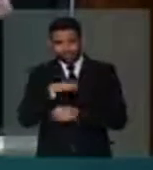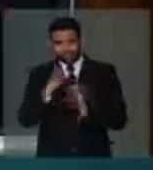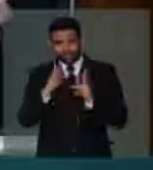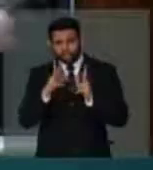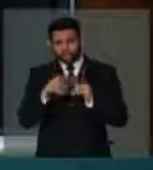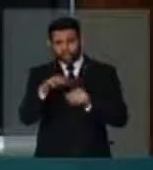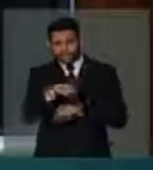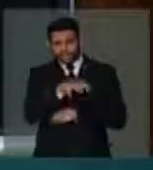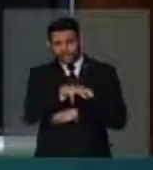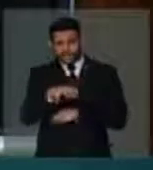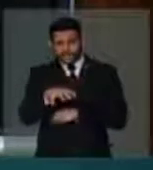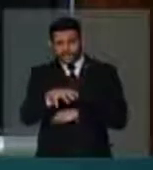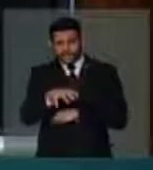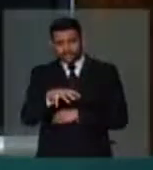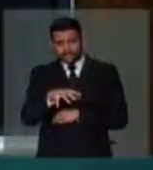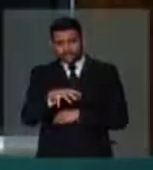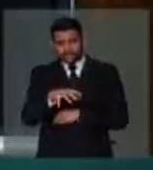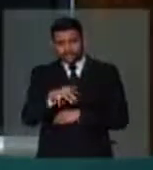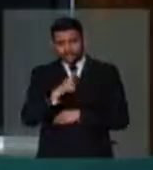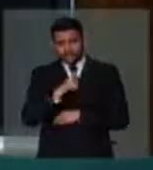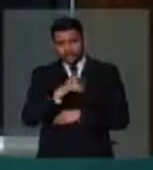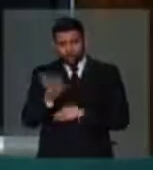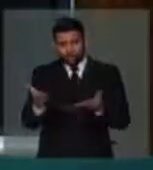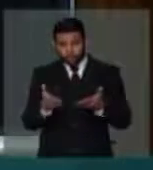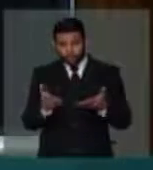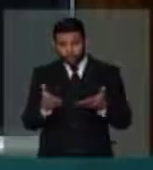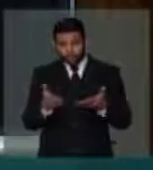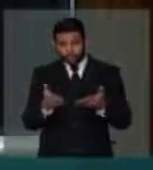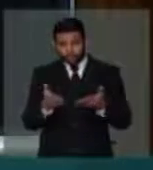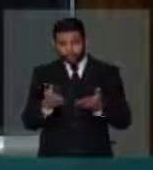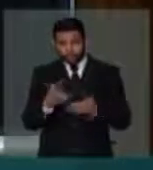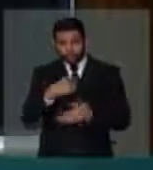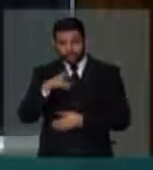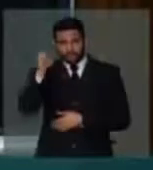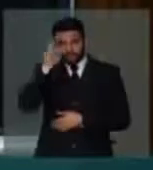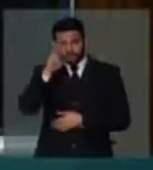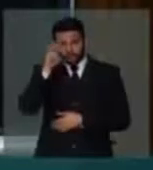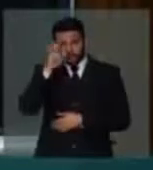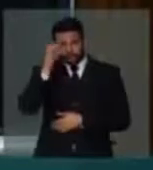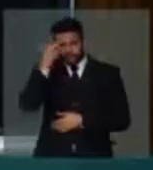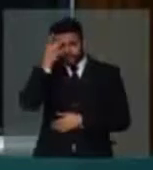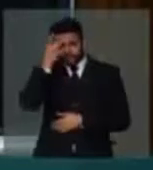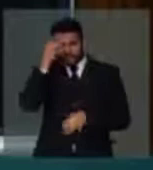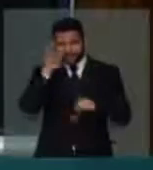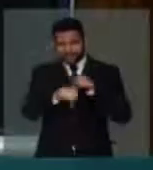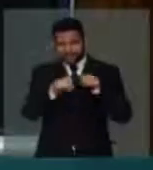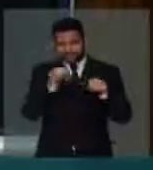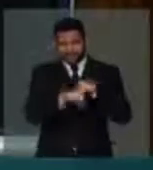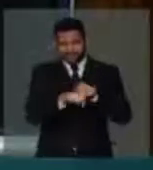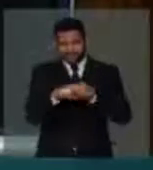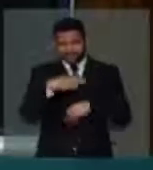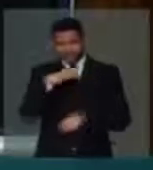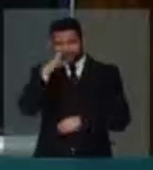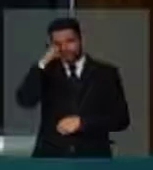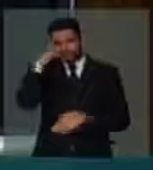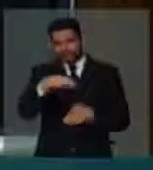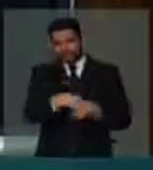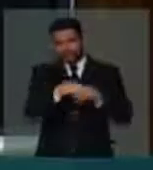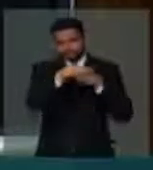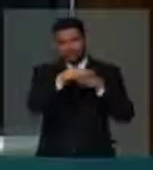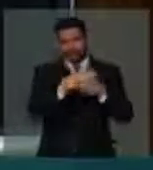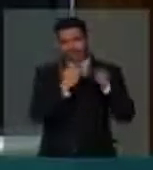todas essas áreas de retomada têm hoje na memória assassinatos dos seus principais